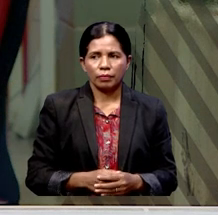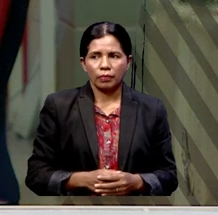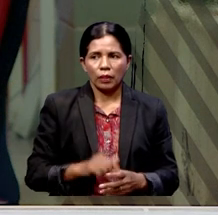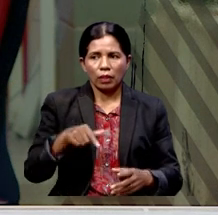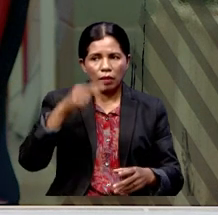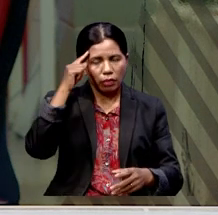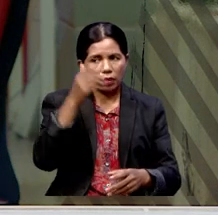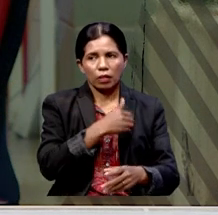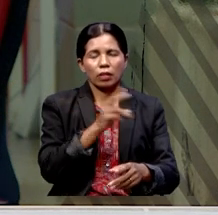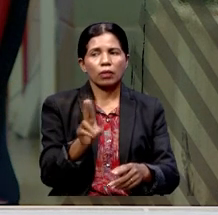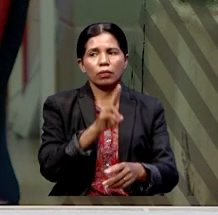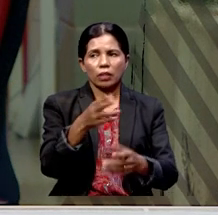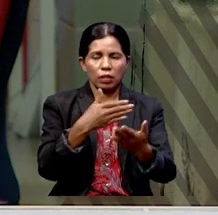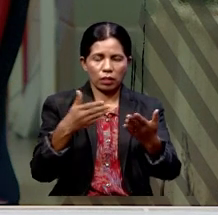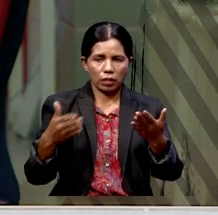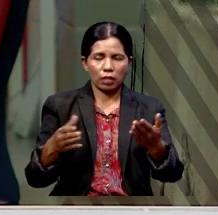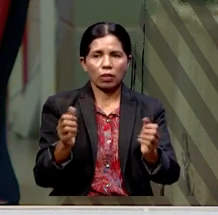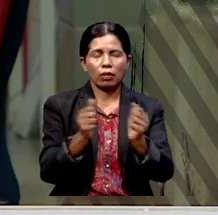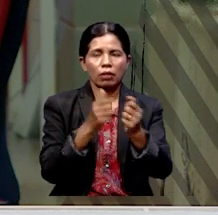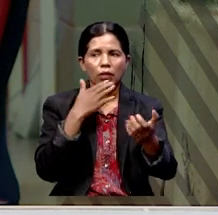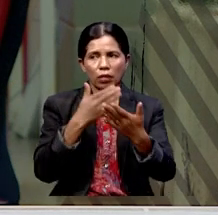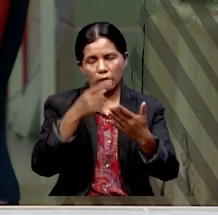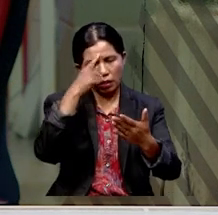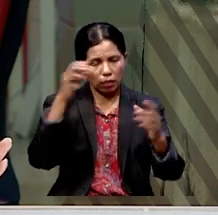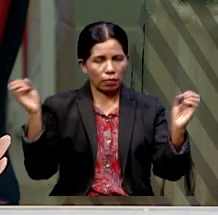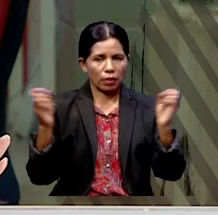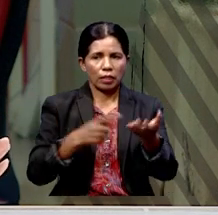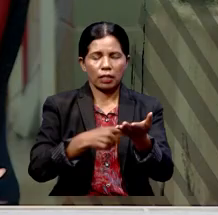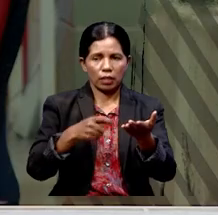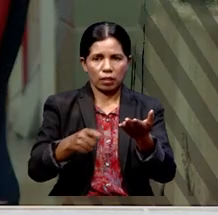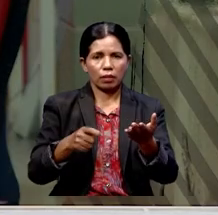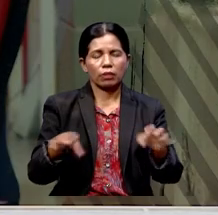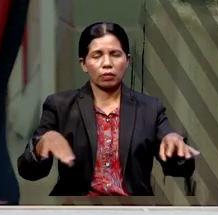Governo Sedeco utiliza equipamento moderno Rodiak Tambalaya Técnico a tu opera.